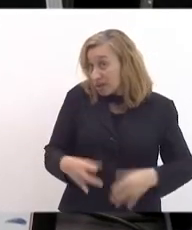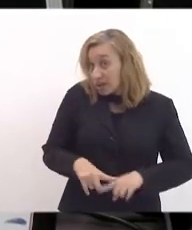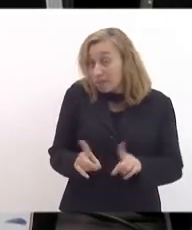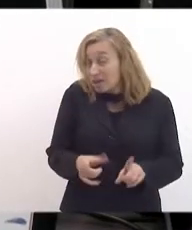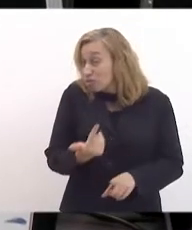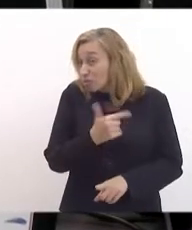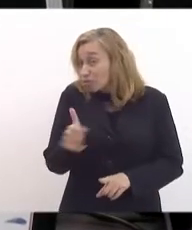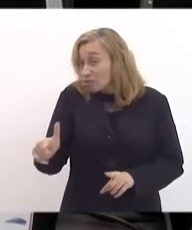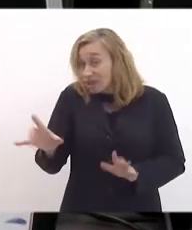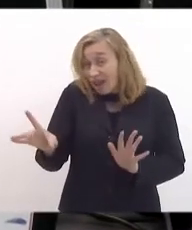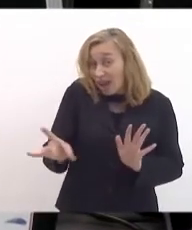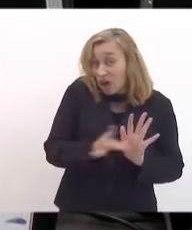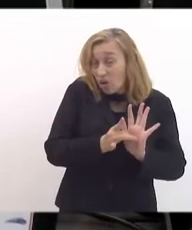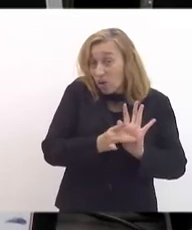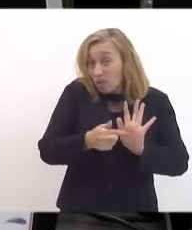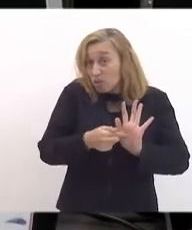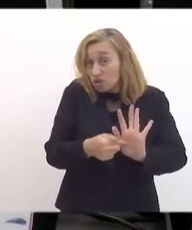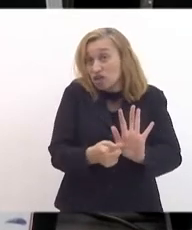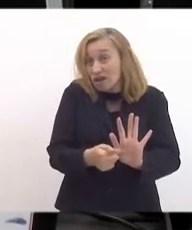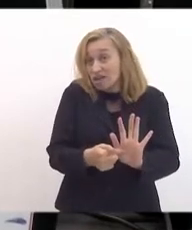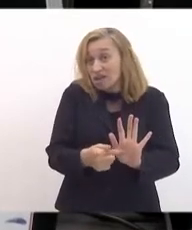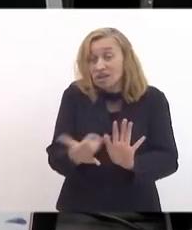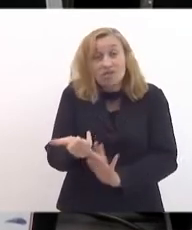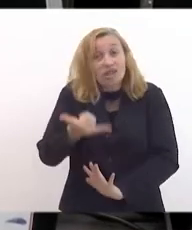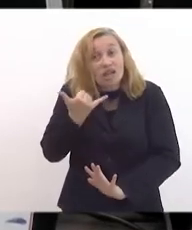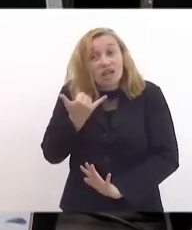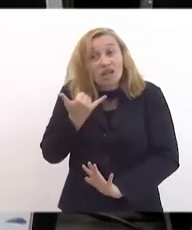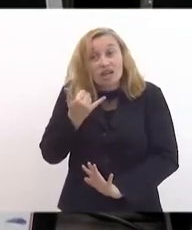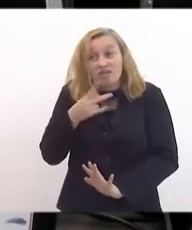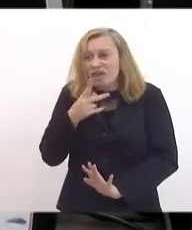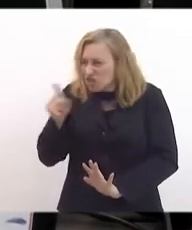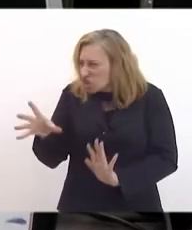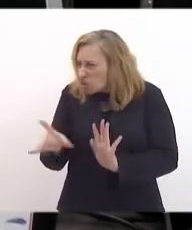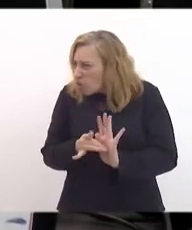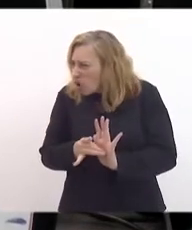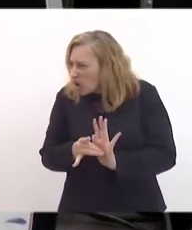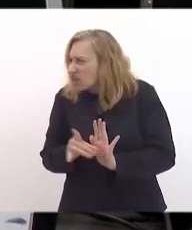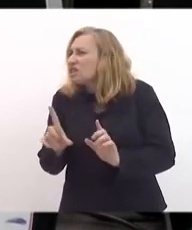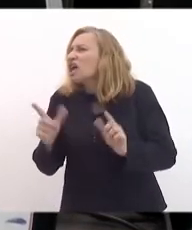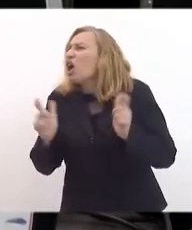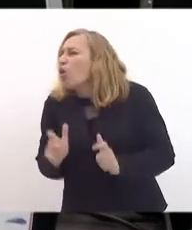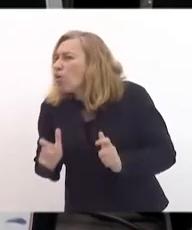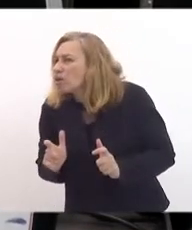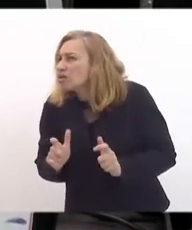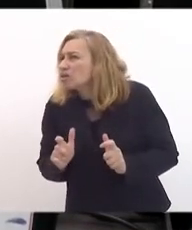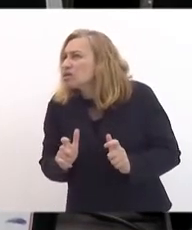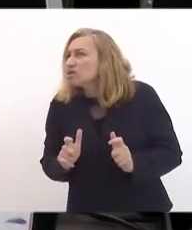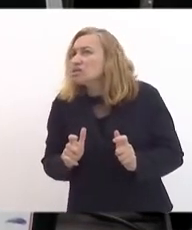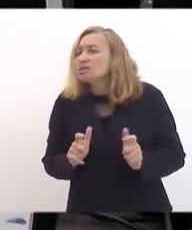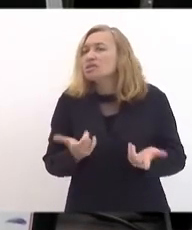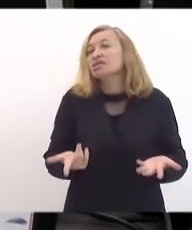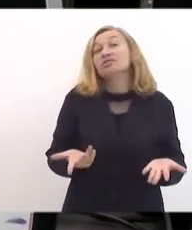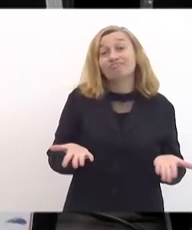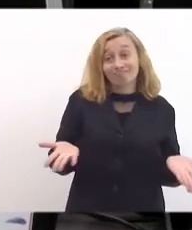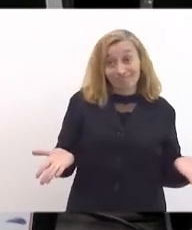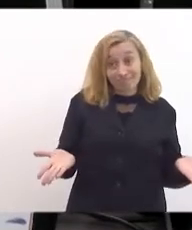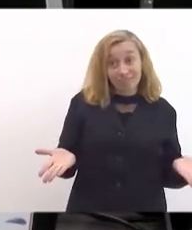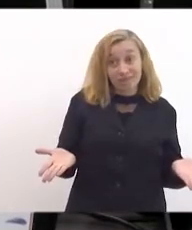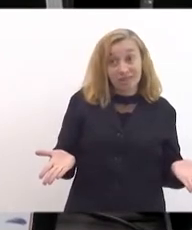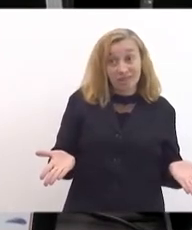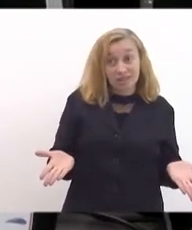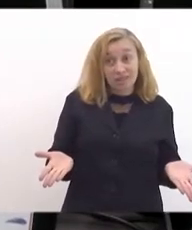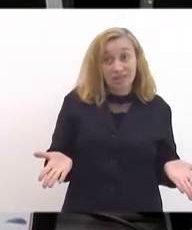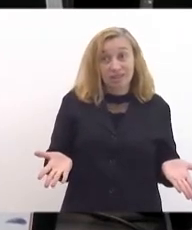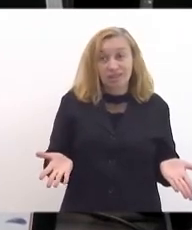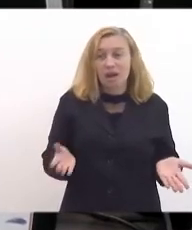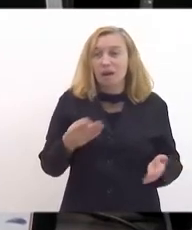mas quando não tem a cola explícita Eles ligam e de seção colando aonde aonde que vocês estão colando ou seja eu queria